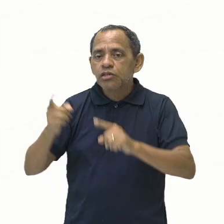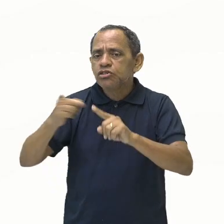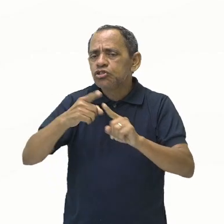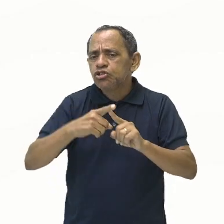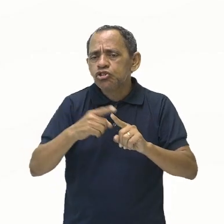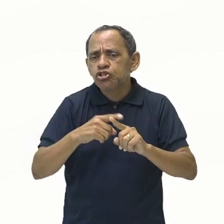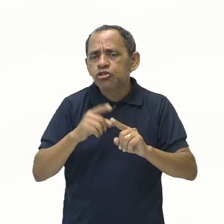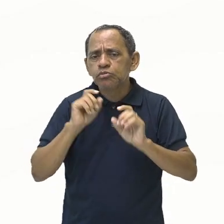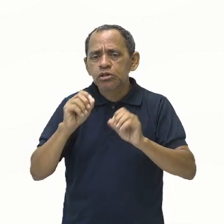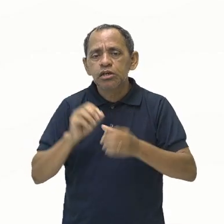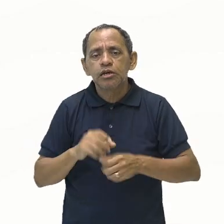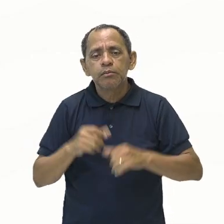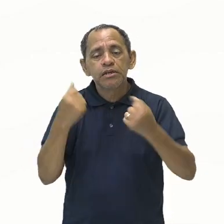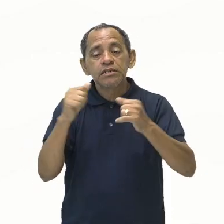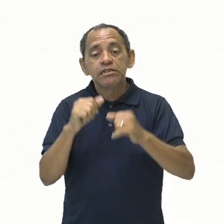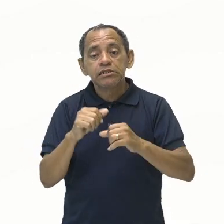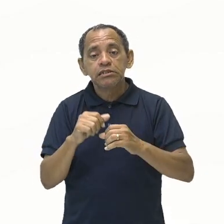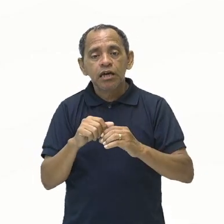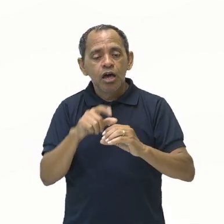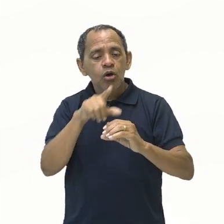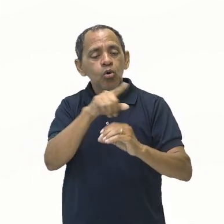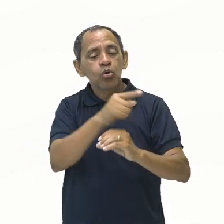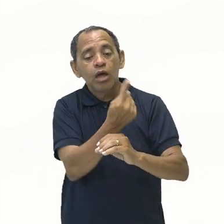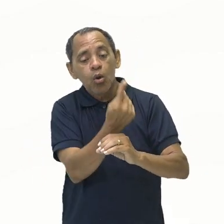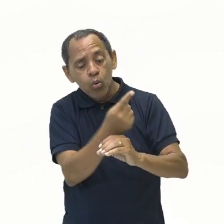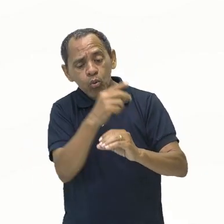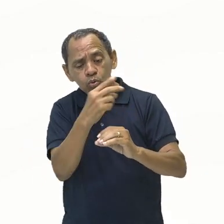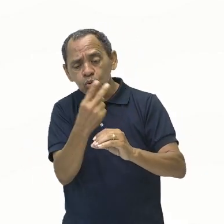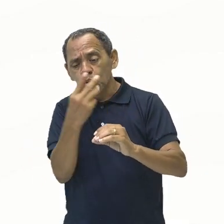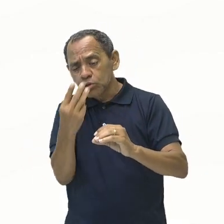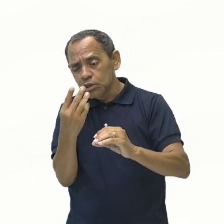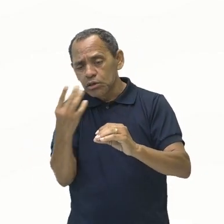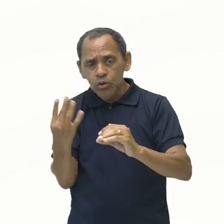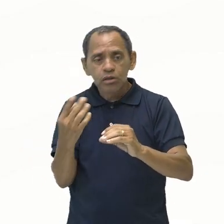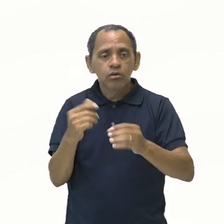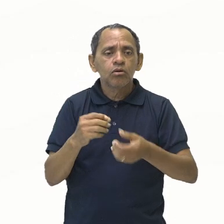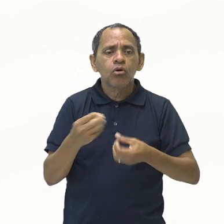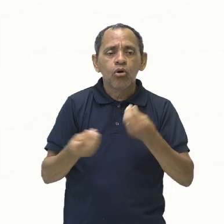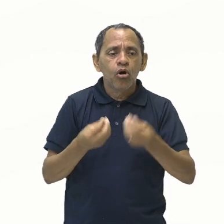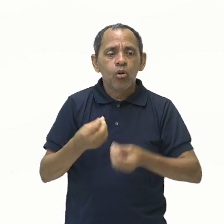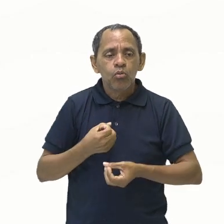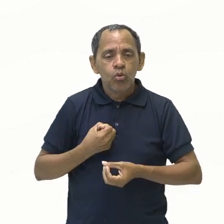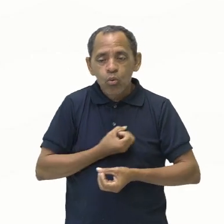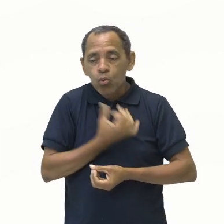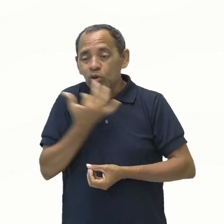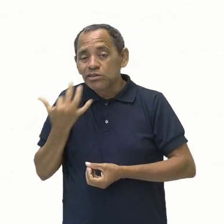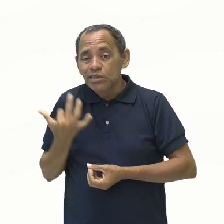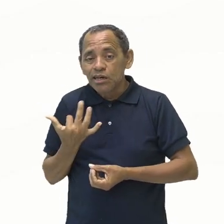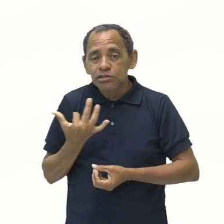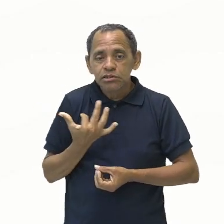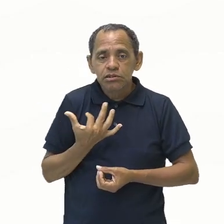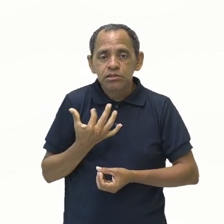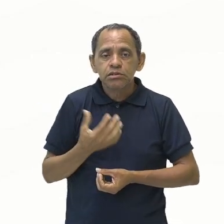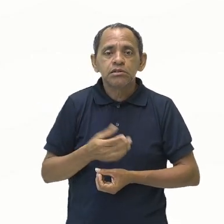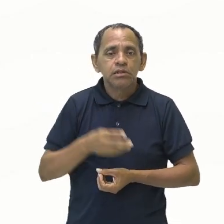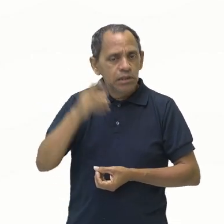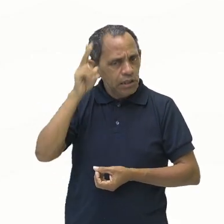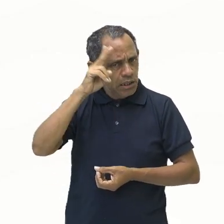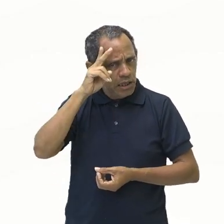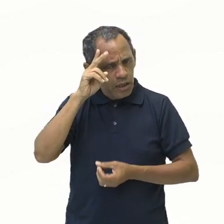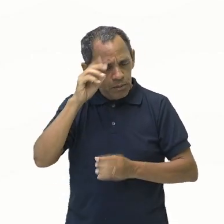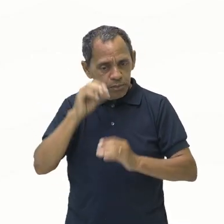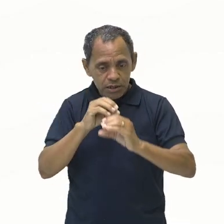você contar os elementos. Não esqueça que isso é elemento, ou seja, a